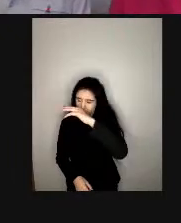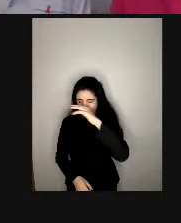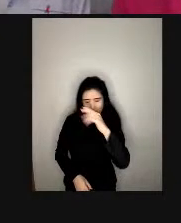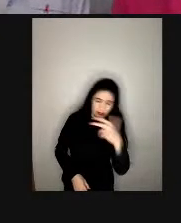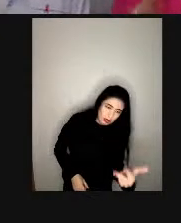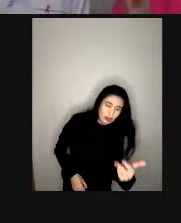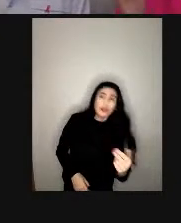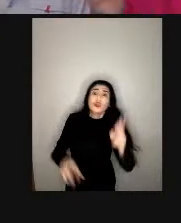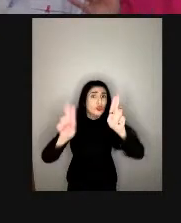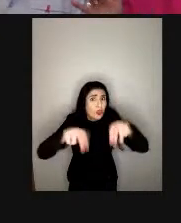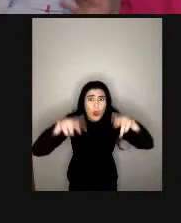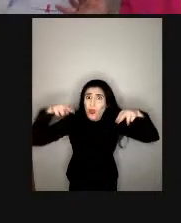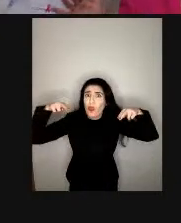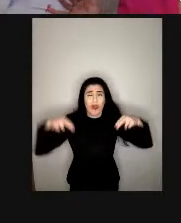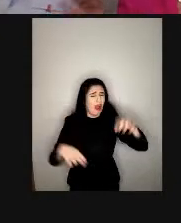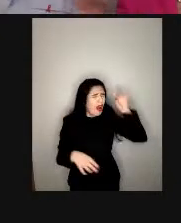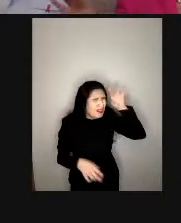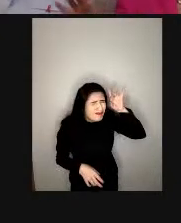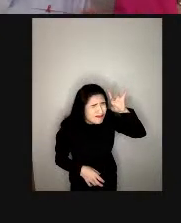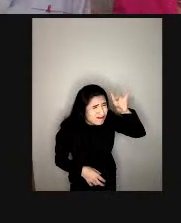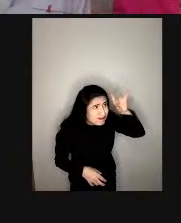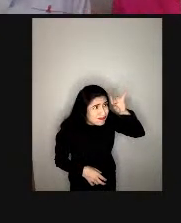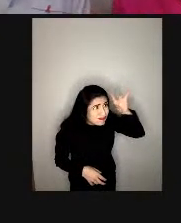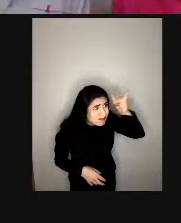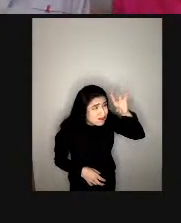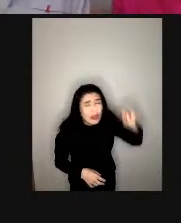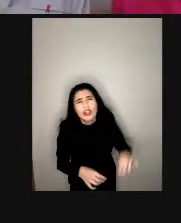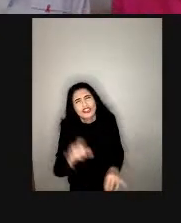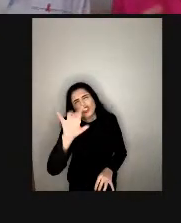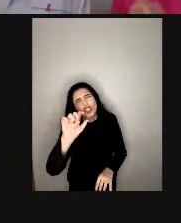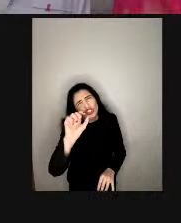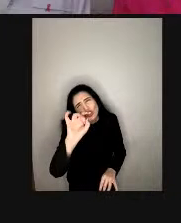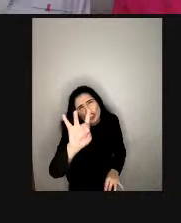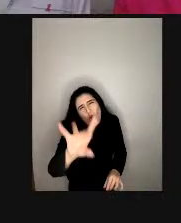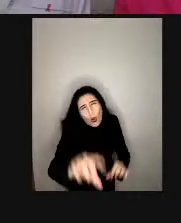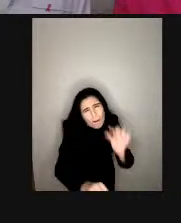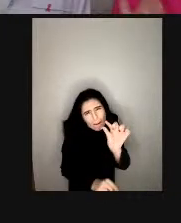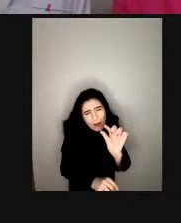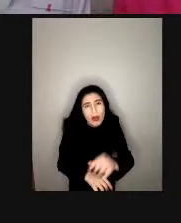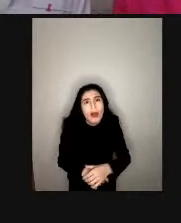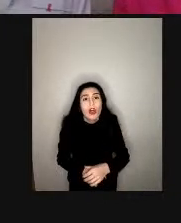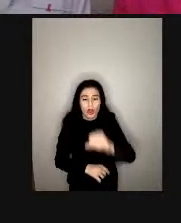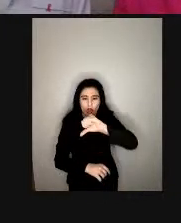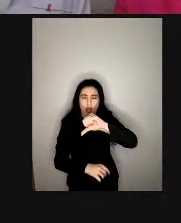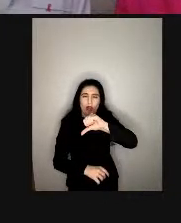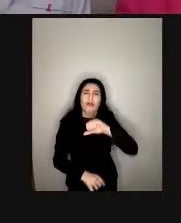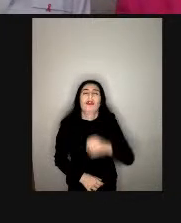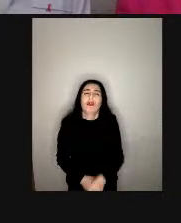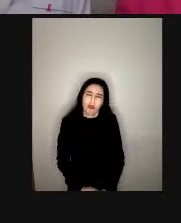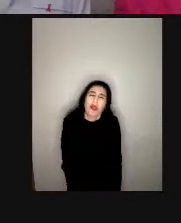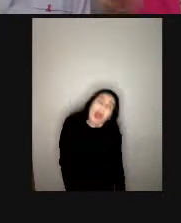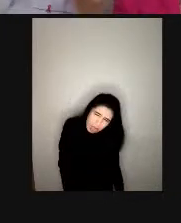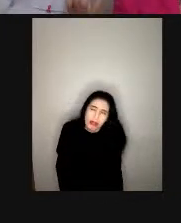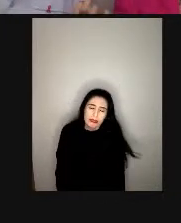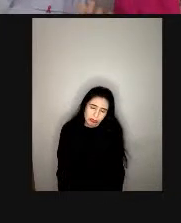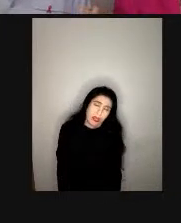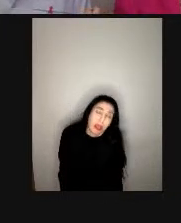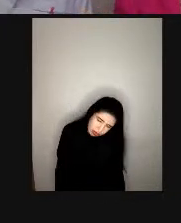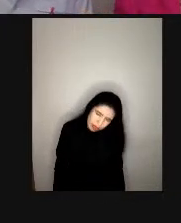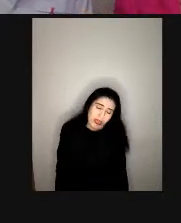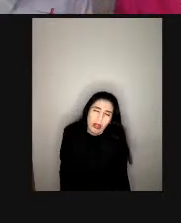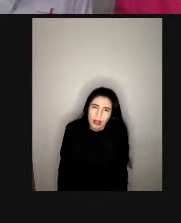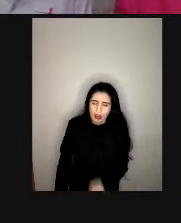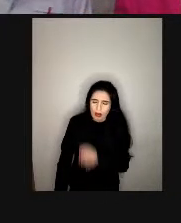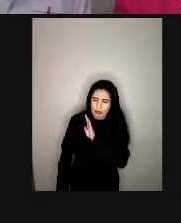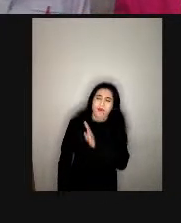vida, tive umas de vez em quando, né, pouquinha. E tive 9 convulsões e meu coração parou. E quem me salvou foi